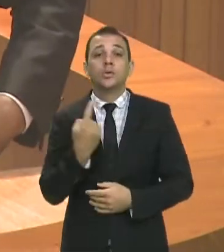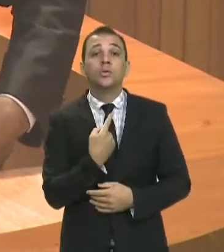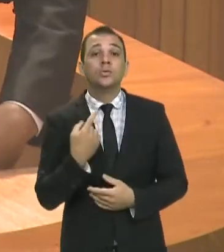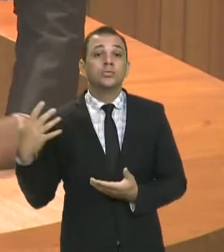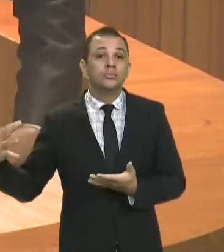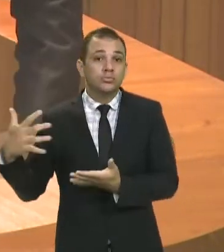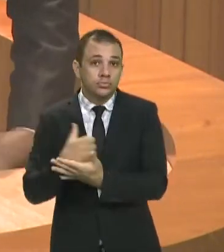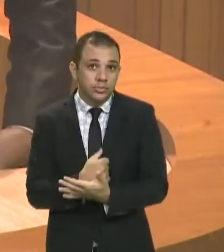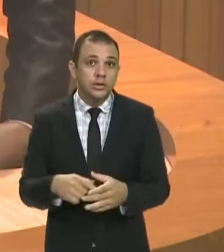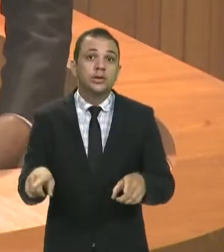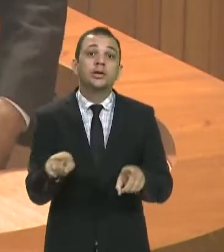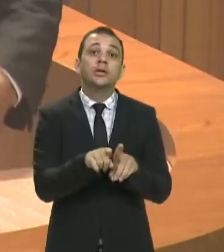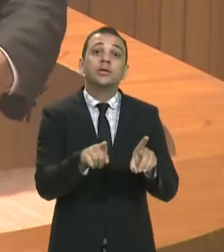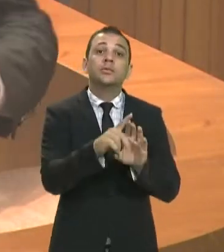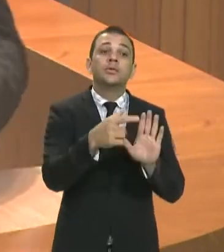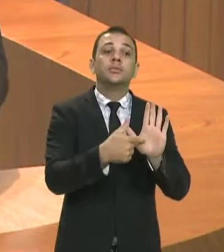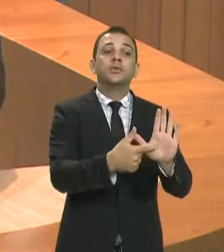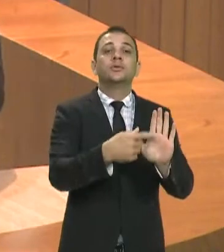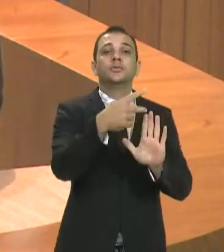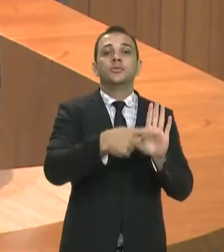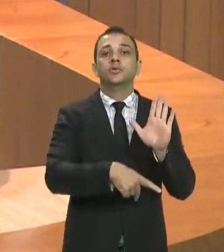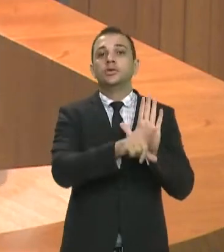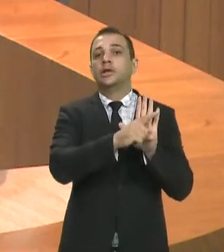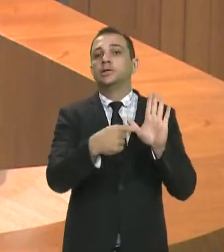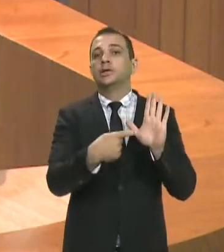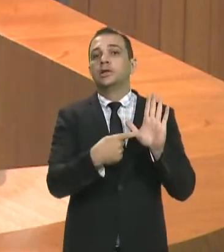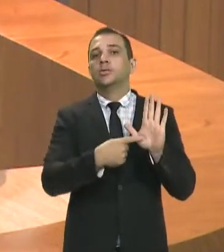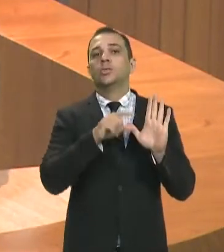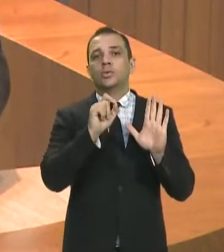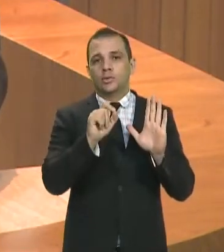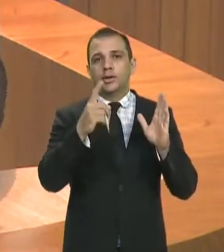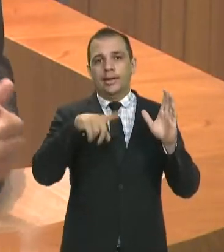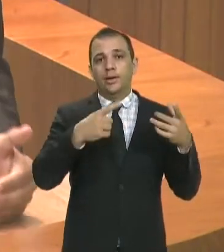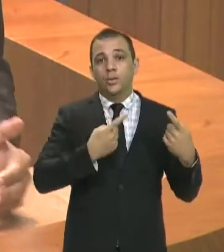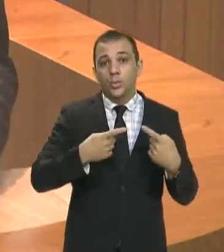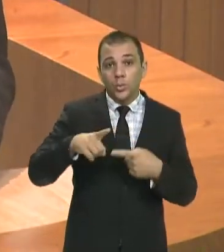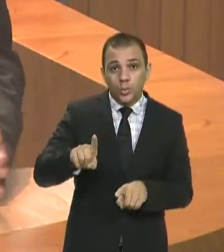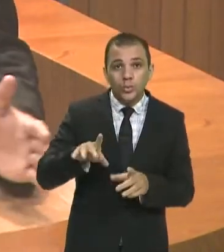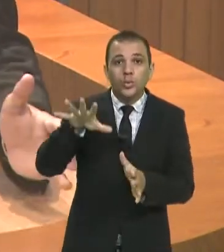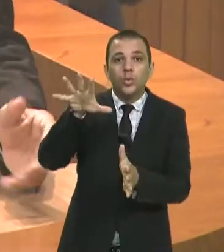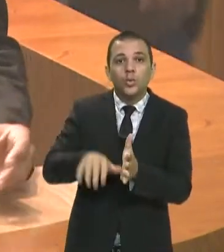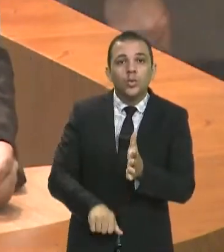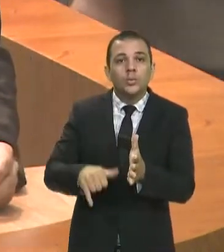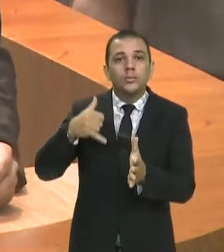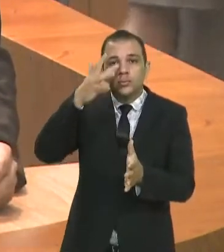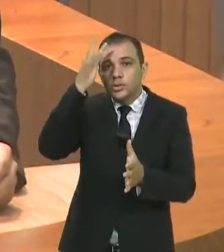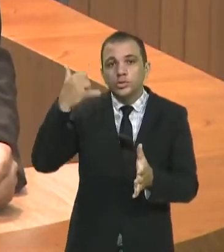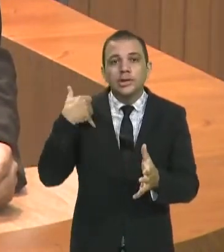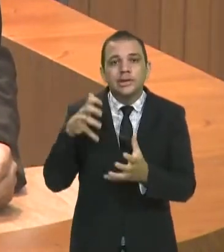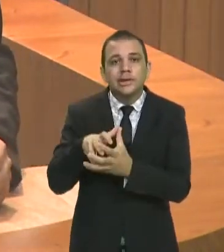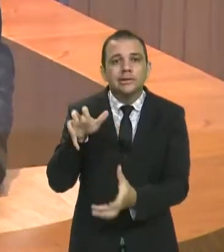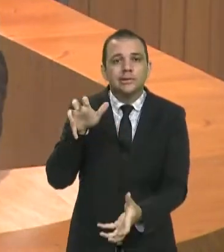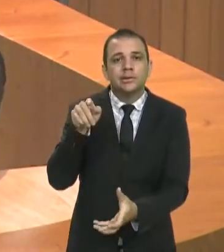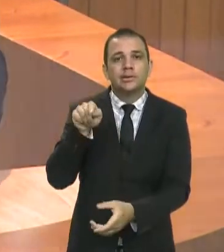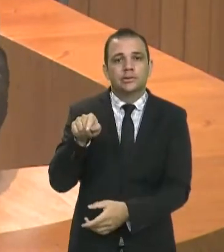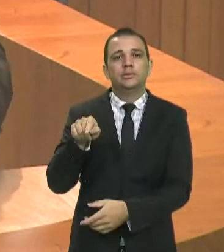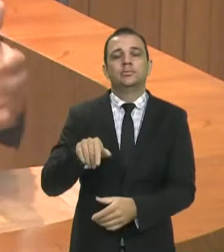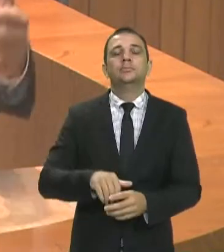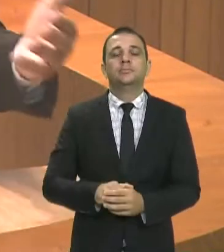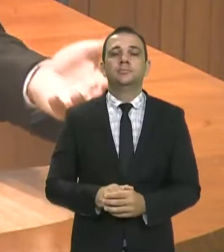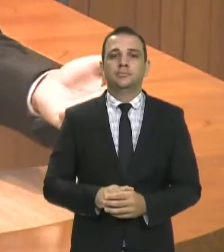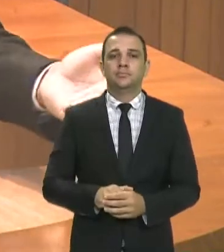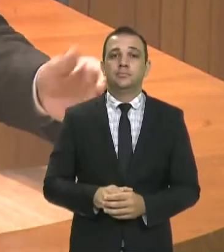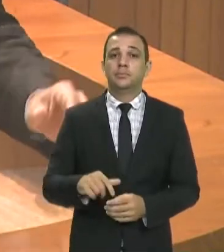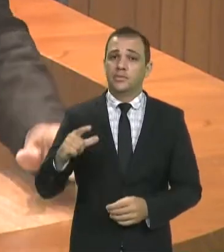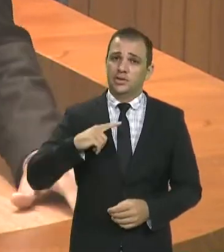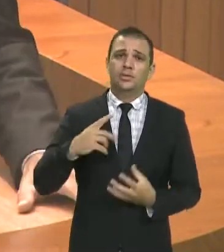golpes financeiros praticados contra idosos. E é muito mais comum do que se imagina. É muito mais